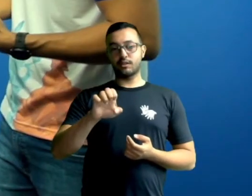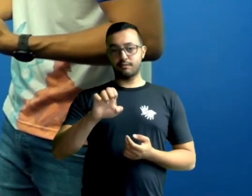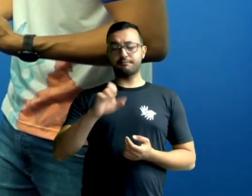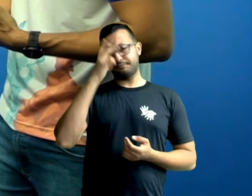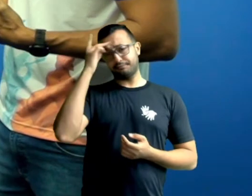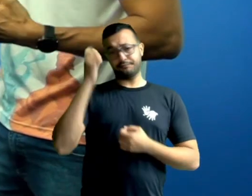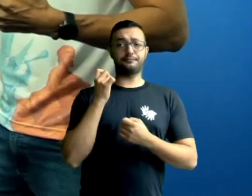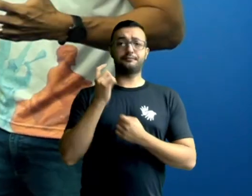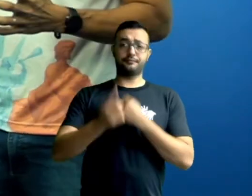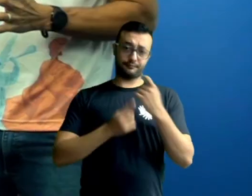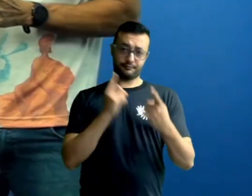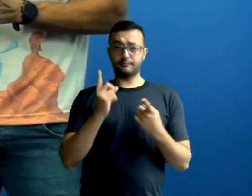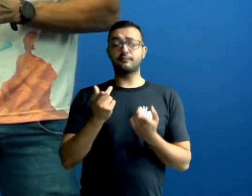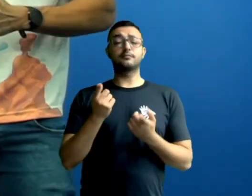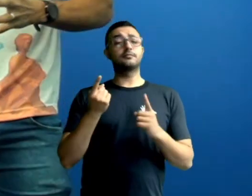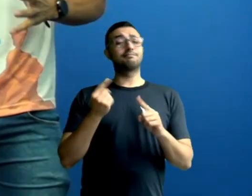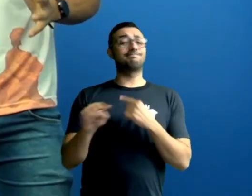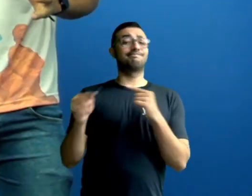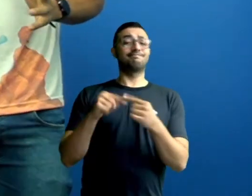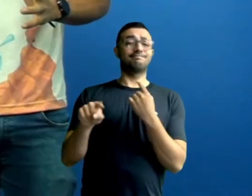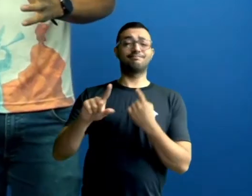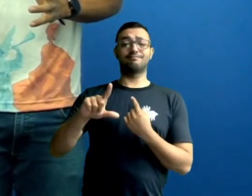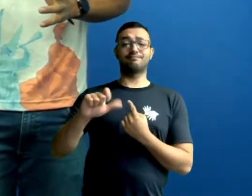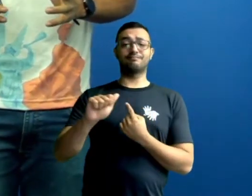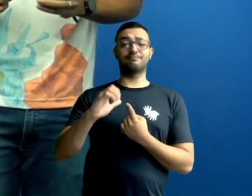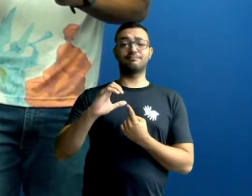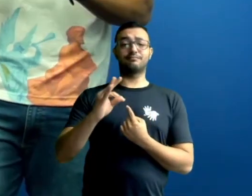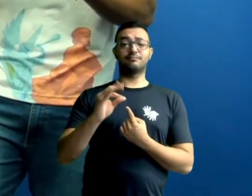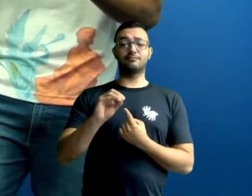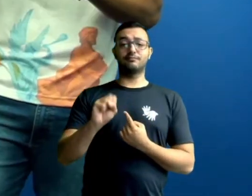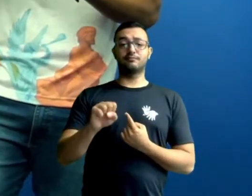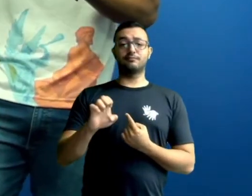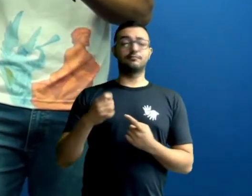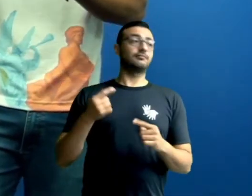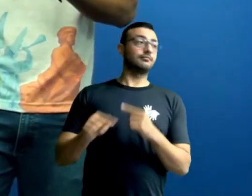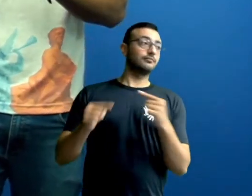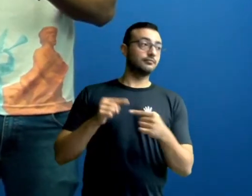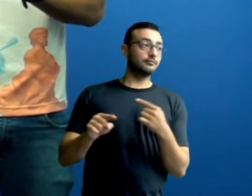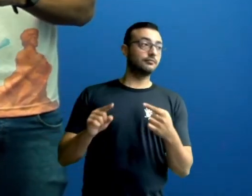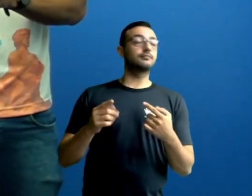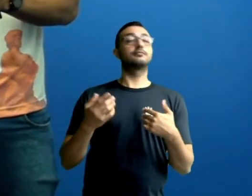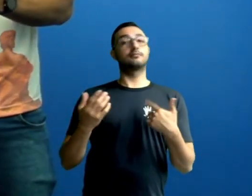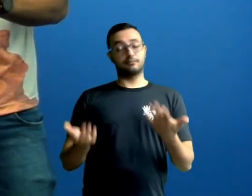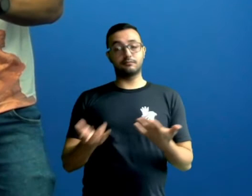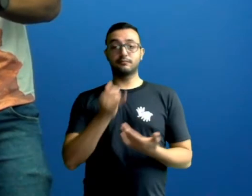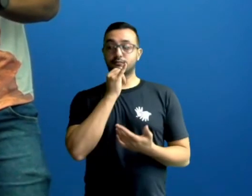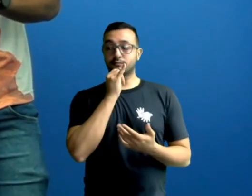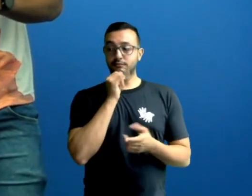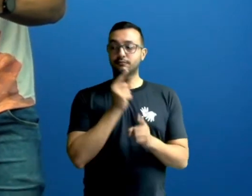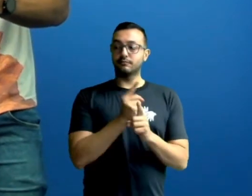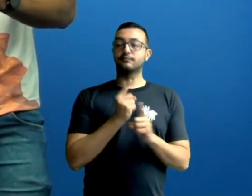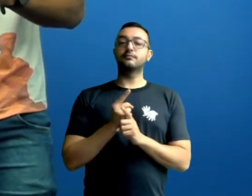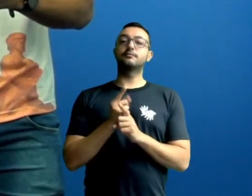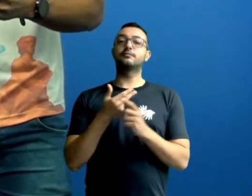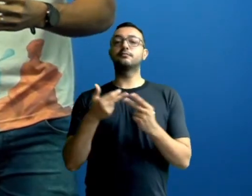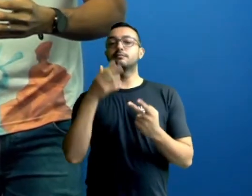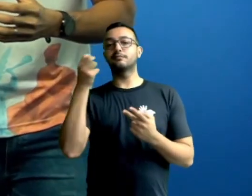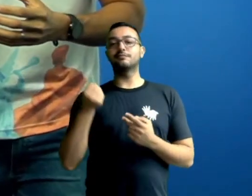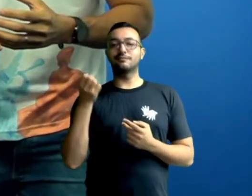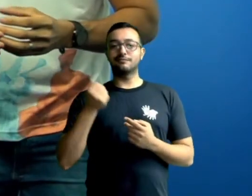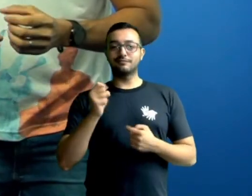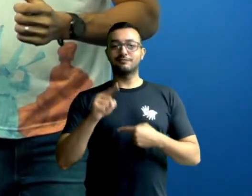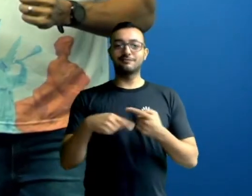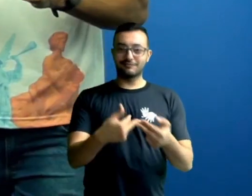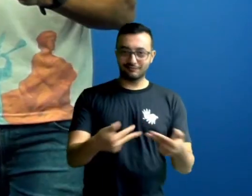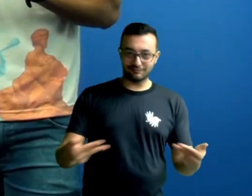são intolerantes à lactose, tá certo? Que é um componente encontrado, por exemplo, em derivados do